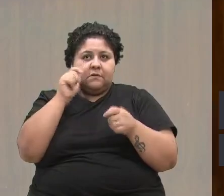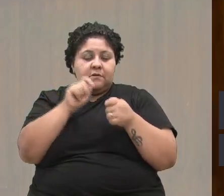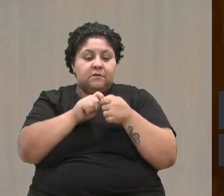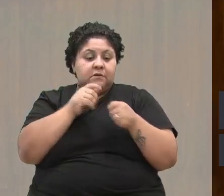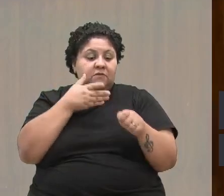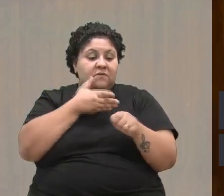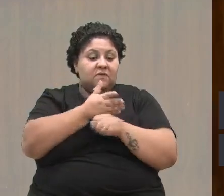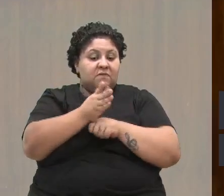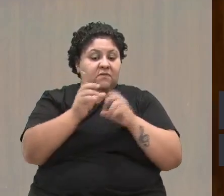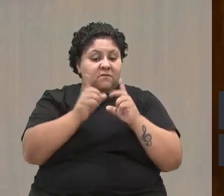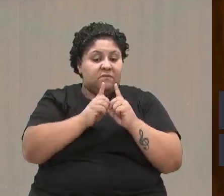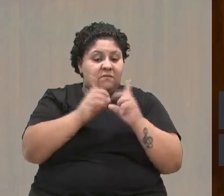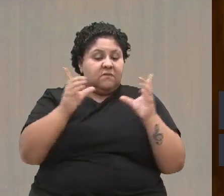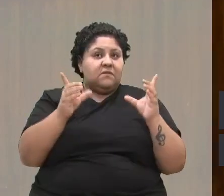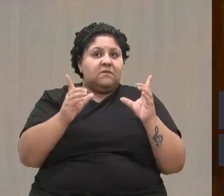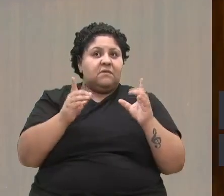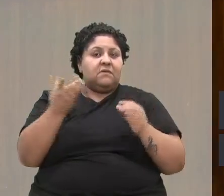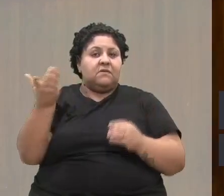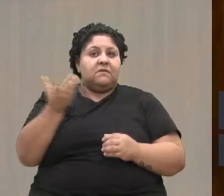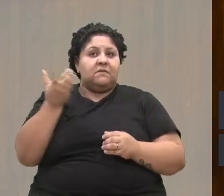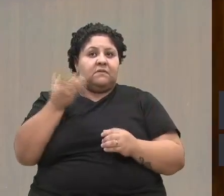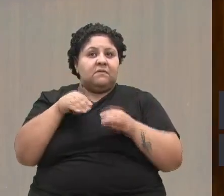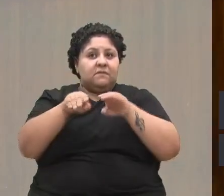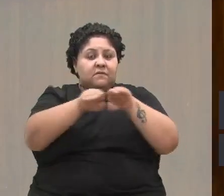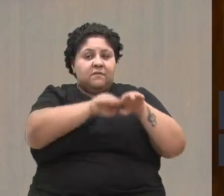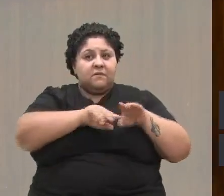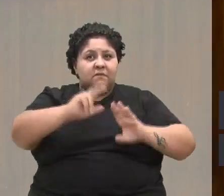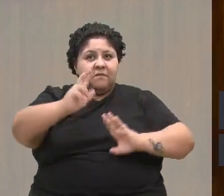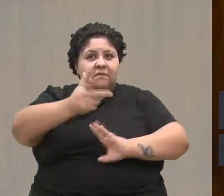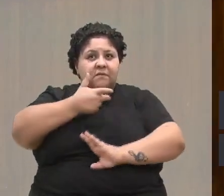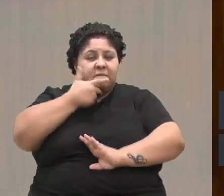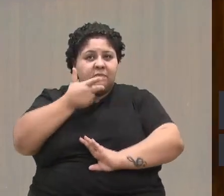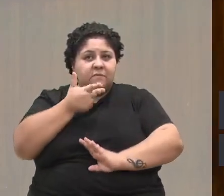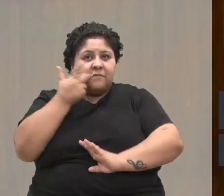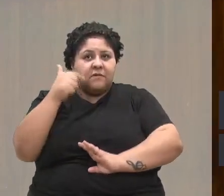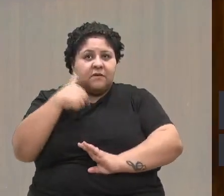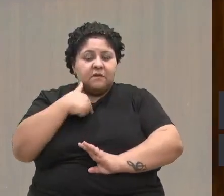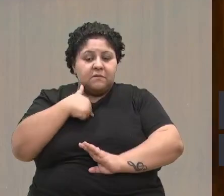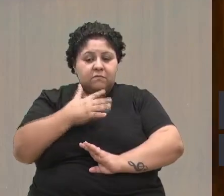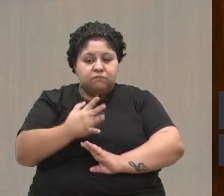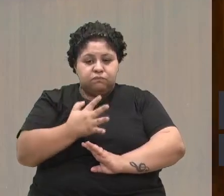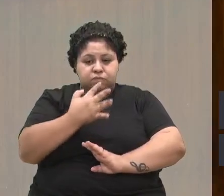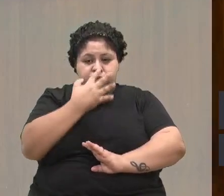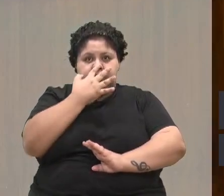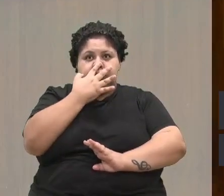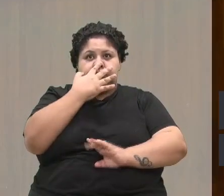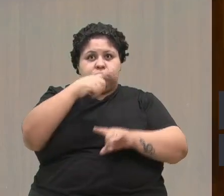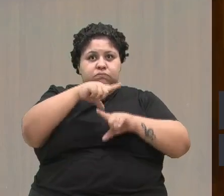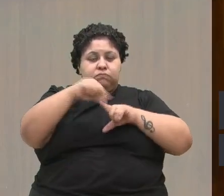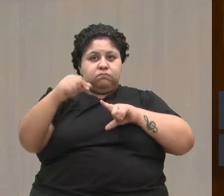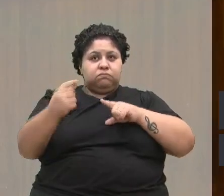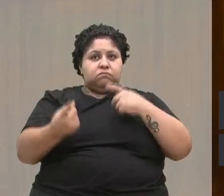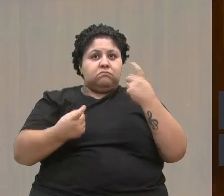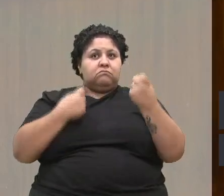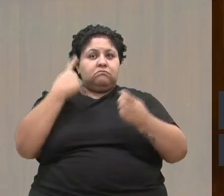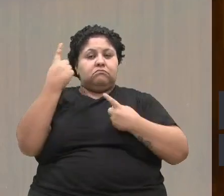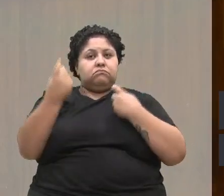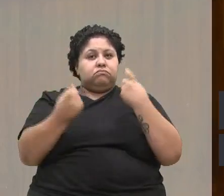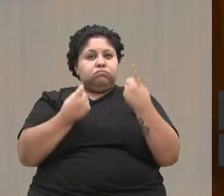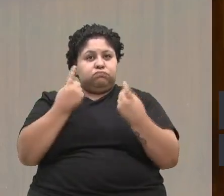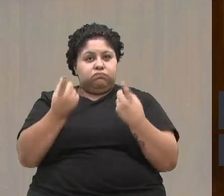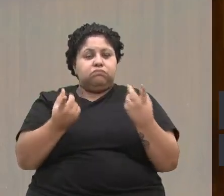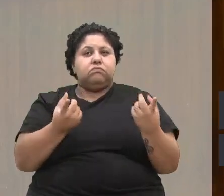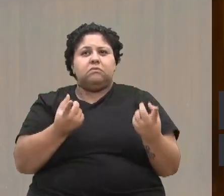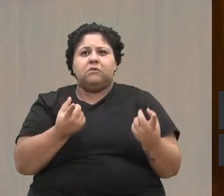democracia. E quero me aliar a esta fala. Eu também fiquei surpresa com a saída de alguns colegas, porque